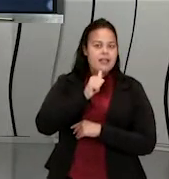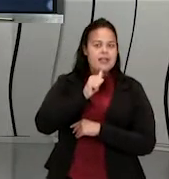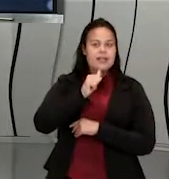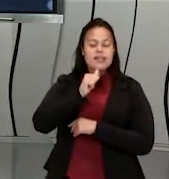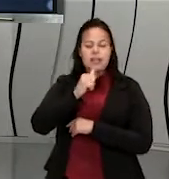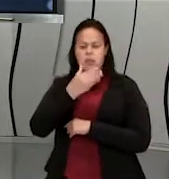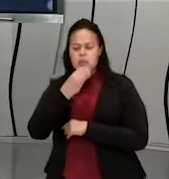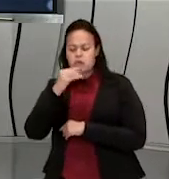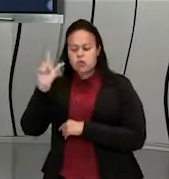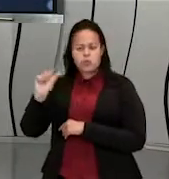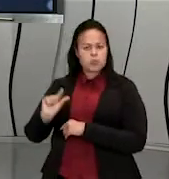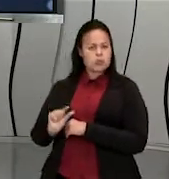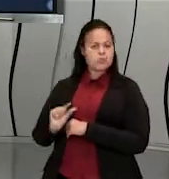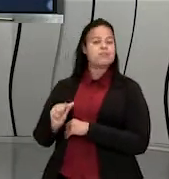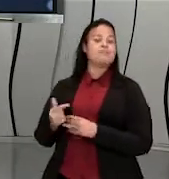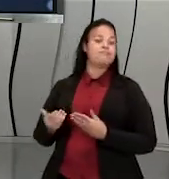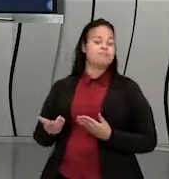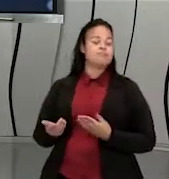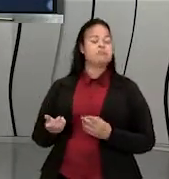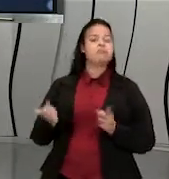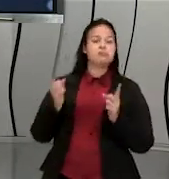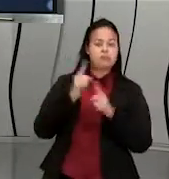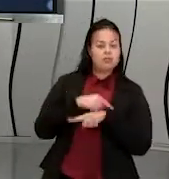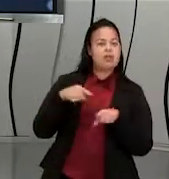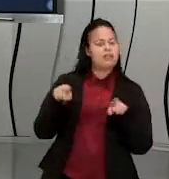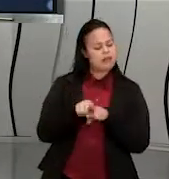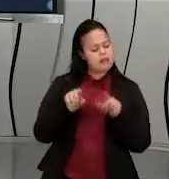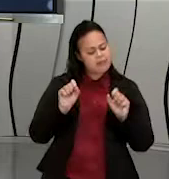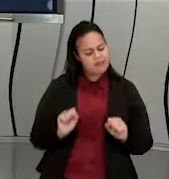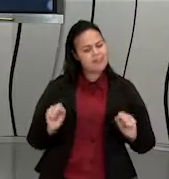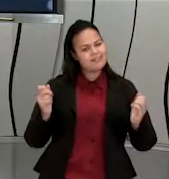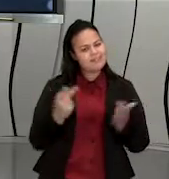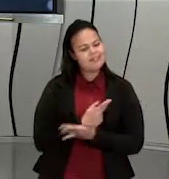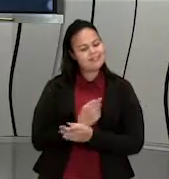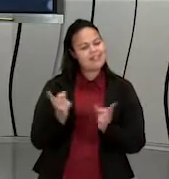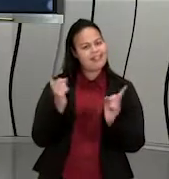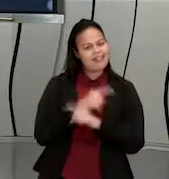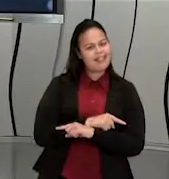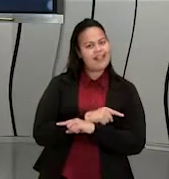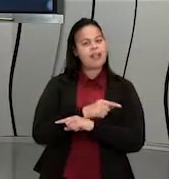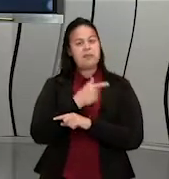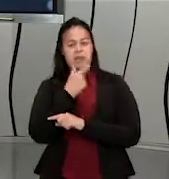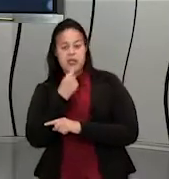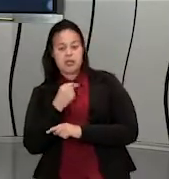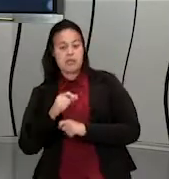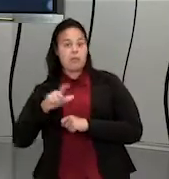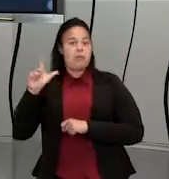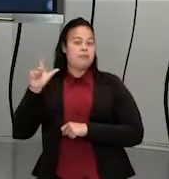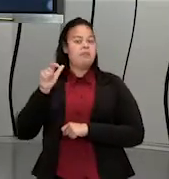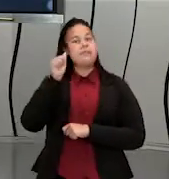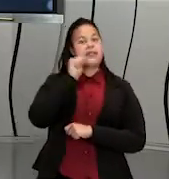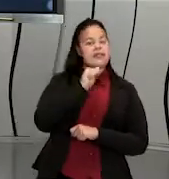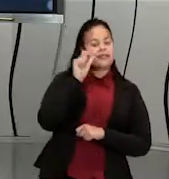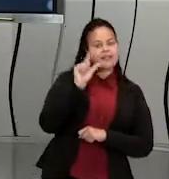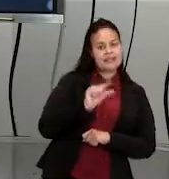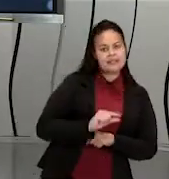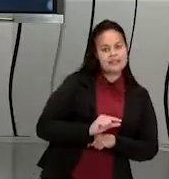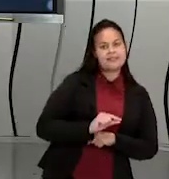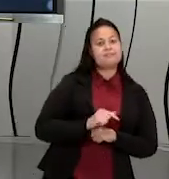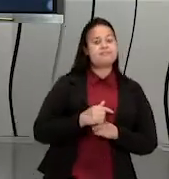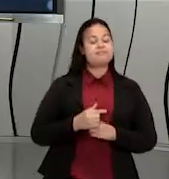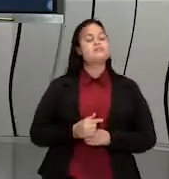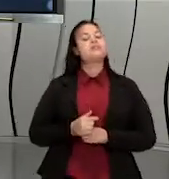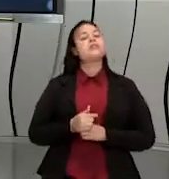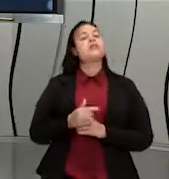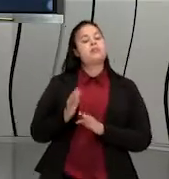que meninos, tá vendo? Ou o contrário, pode acontecer. Ou você vai chegar à conclusão aqui que está perto de 50%, então